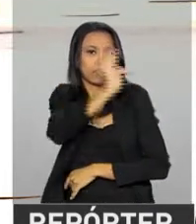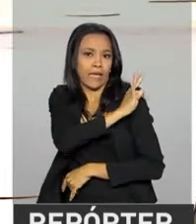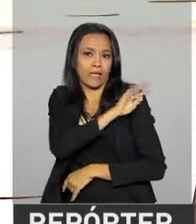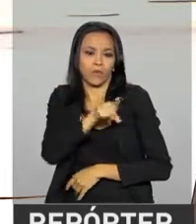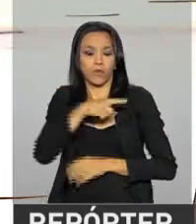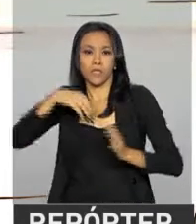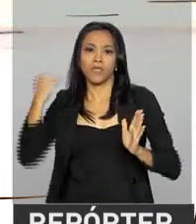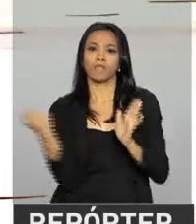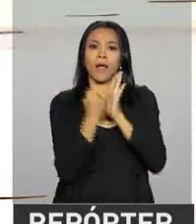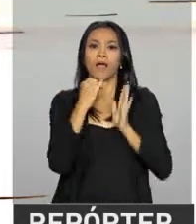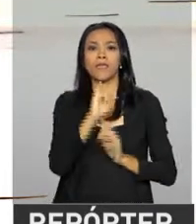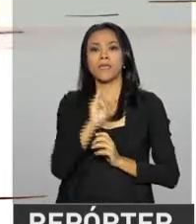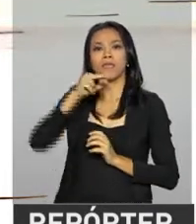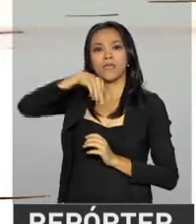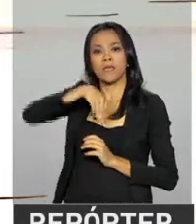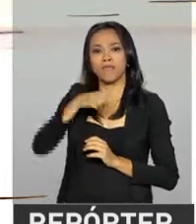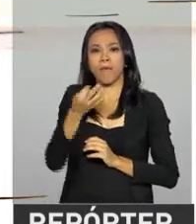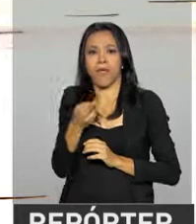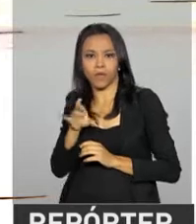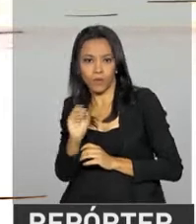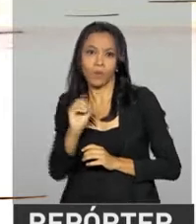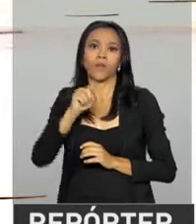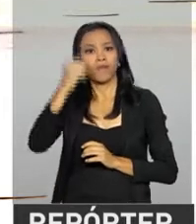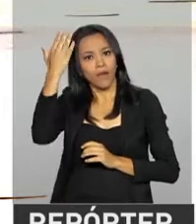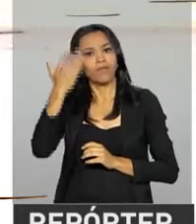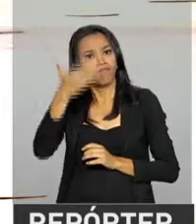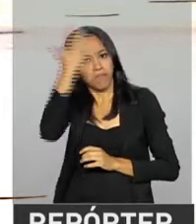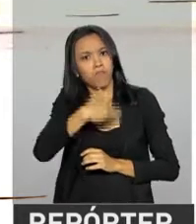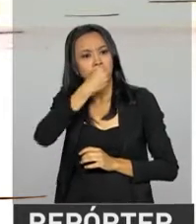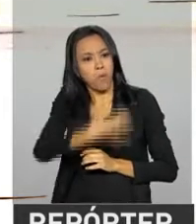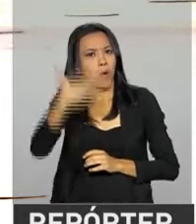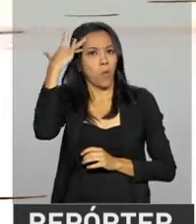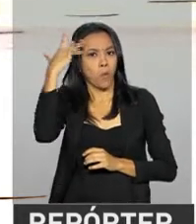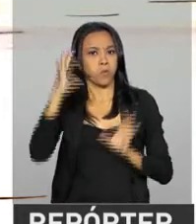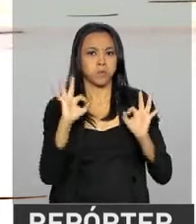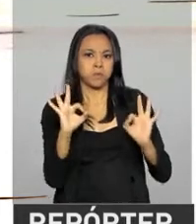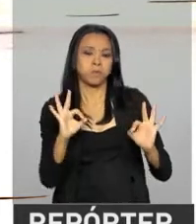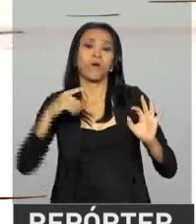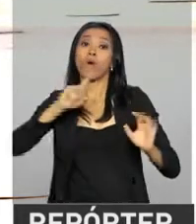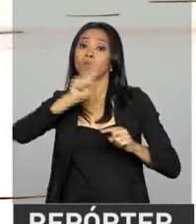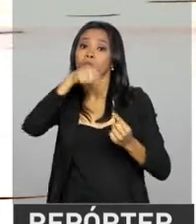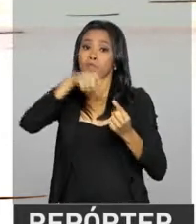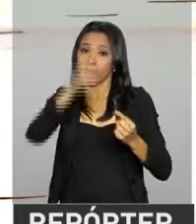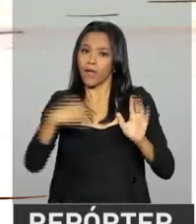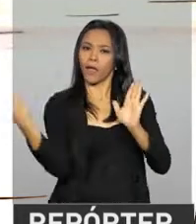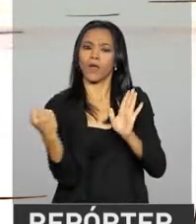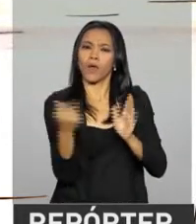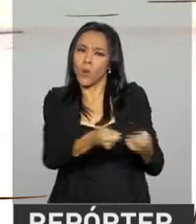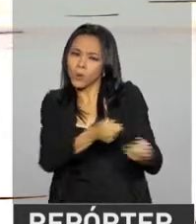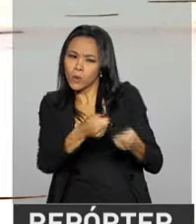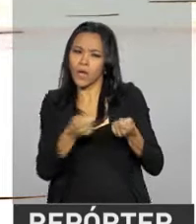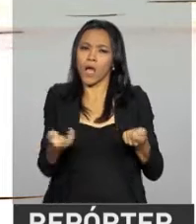Inmetro, instituto responsável por garantir a credibilidade do processo. A ideia é melhorar o controle e dar mais